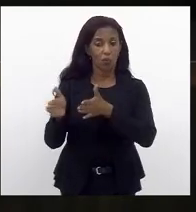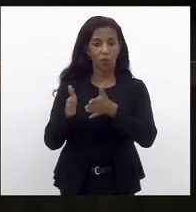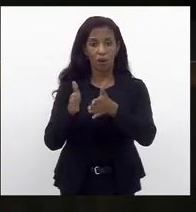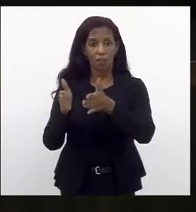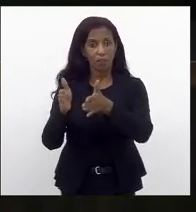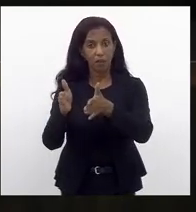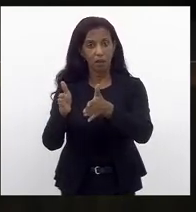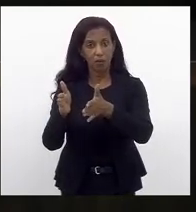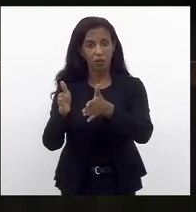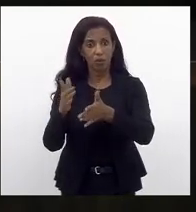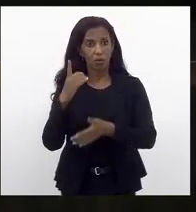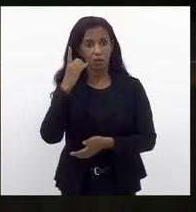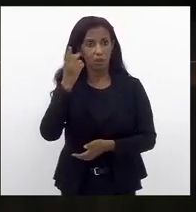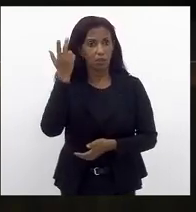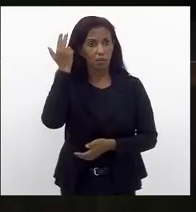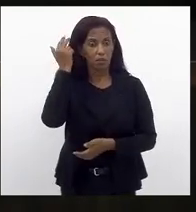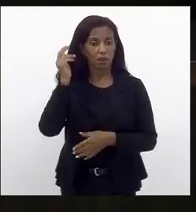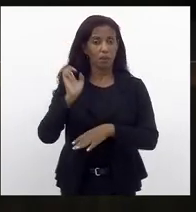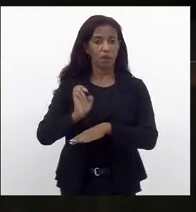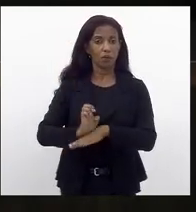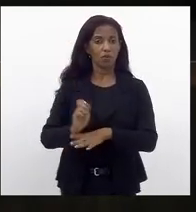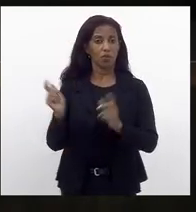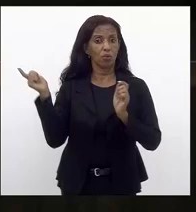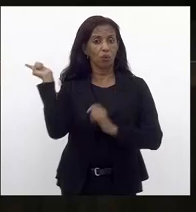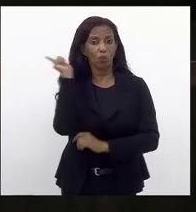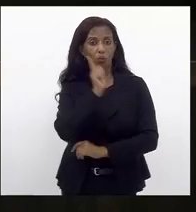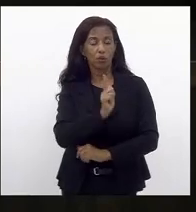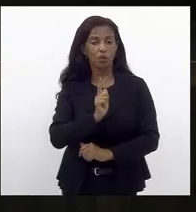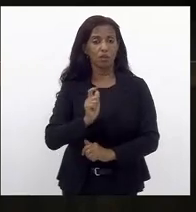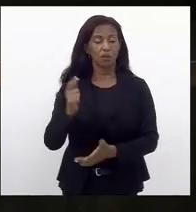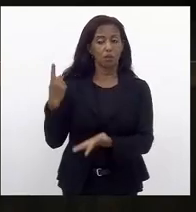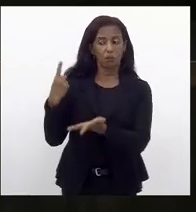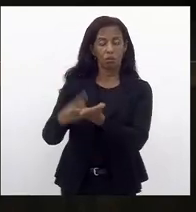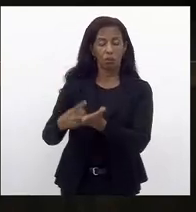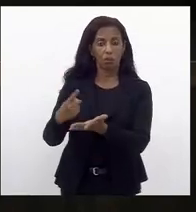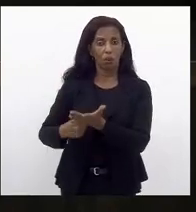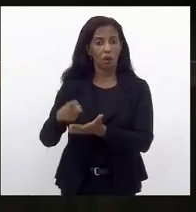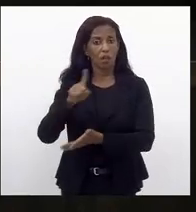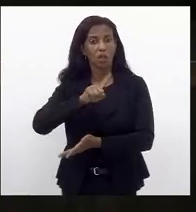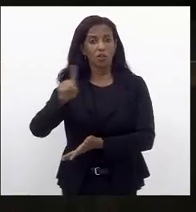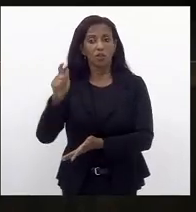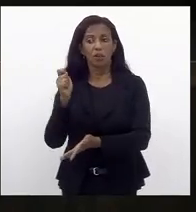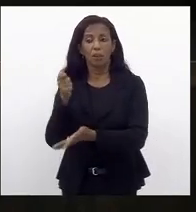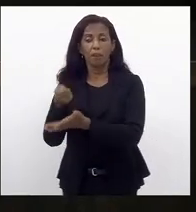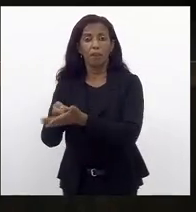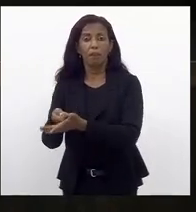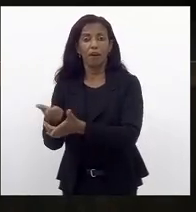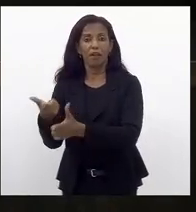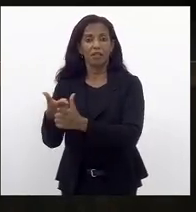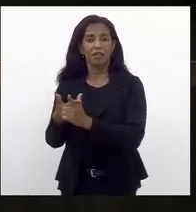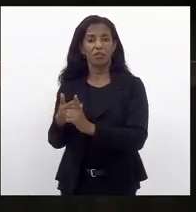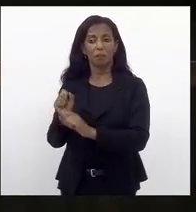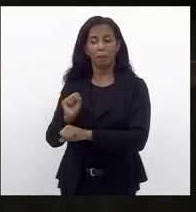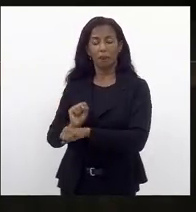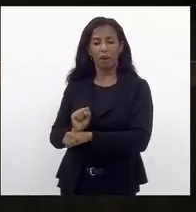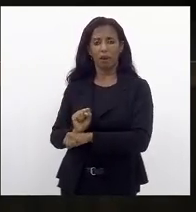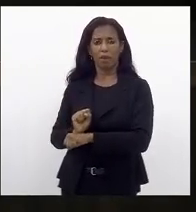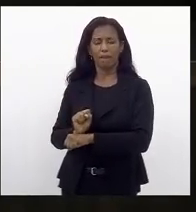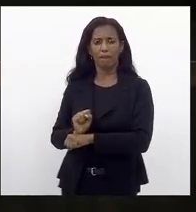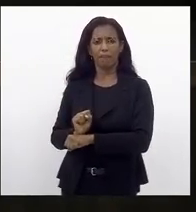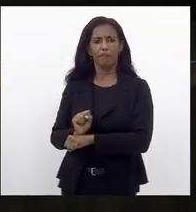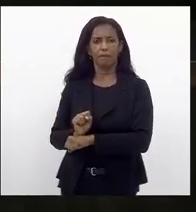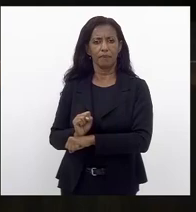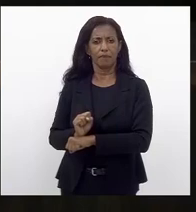Deputado Elmar para que o estado possa fazer um compromisso de não pagar o serviço da dívida congelar o serviço da minha